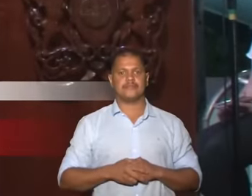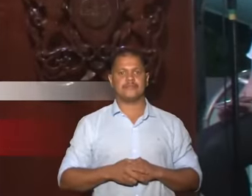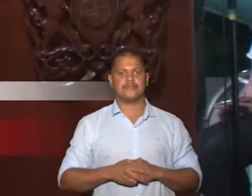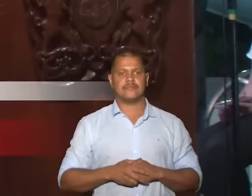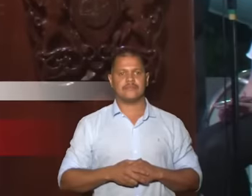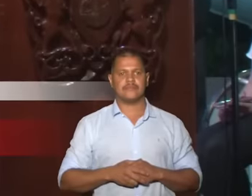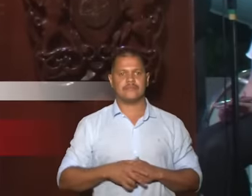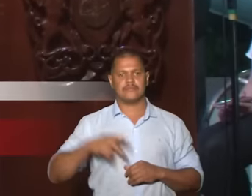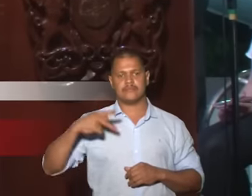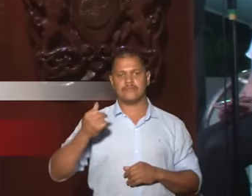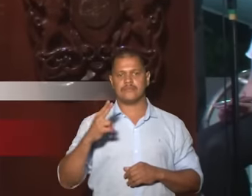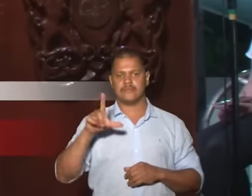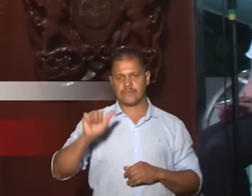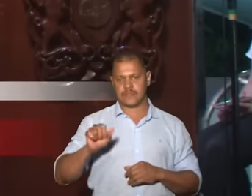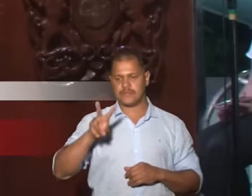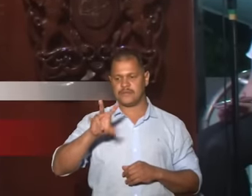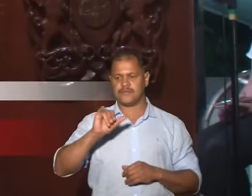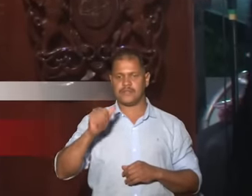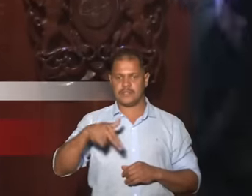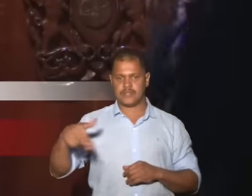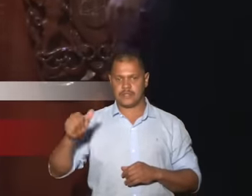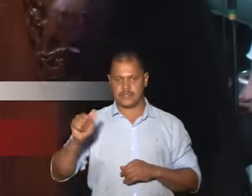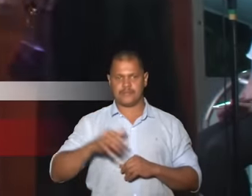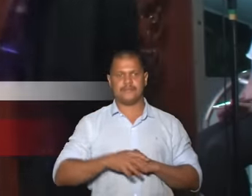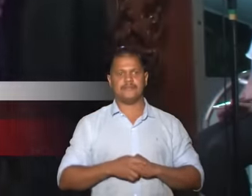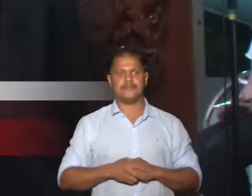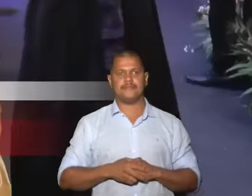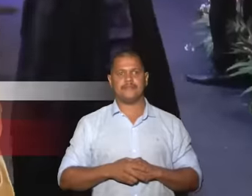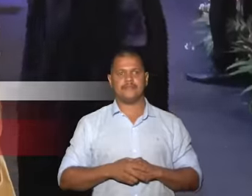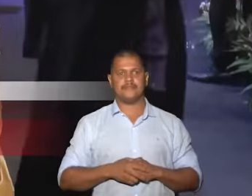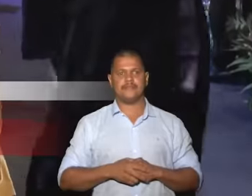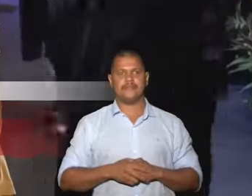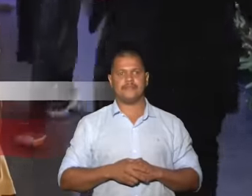Paulo Evandro Viana de Oliveira,